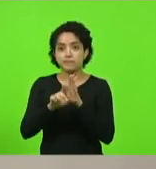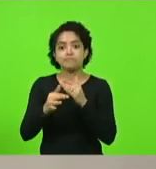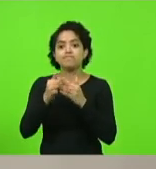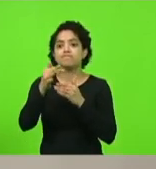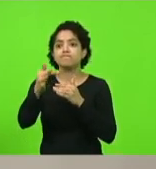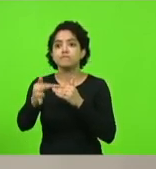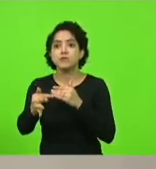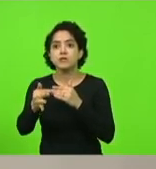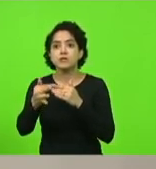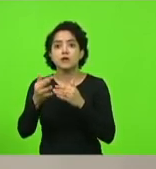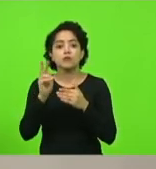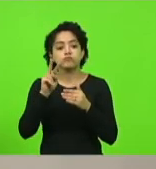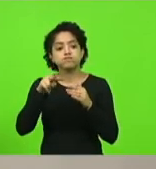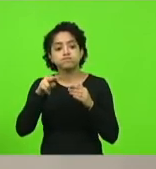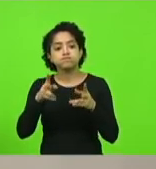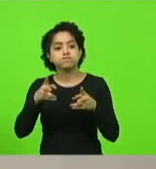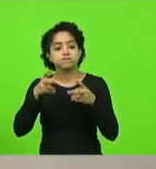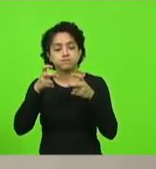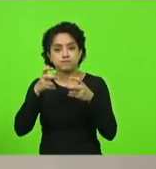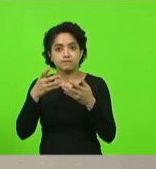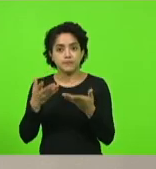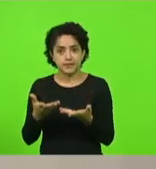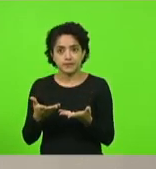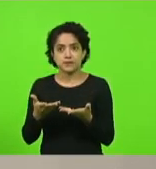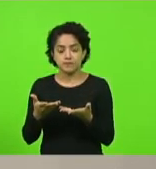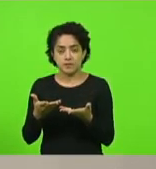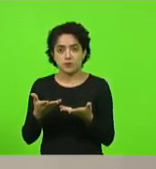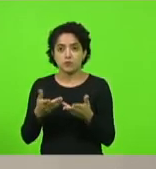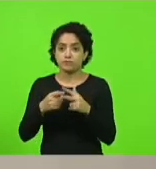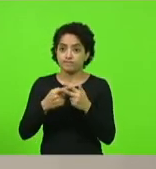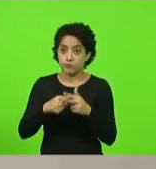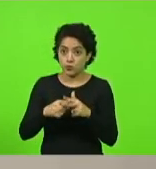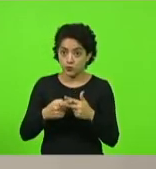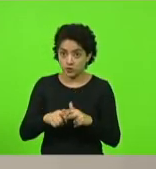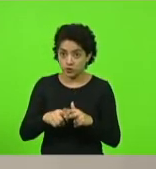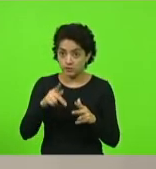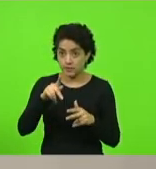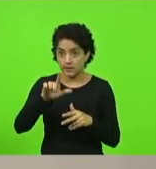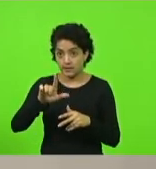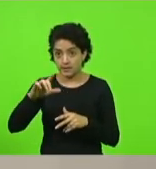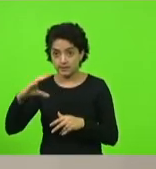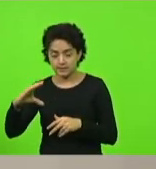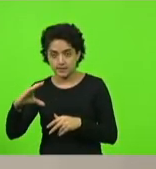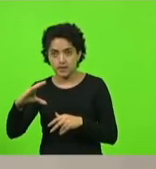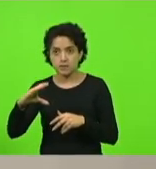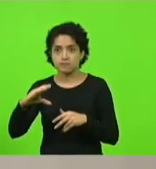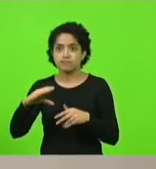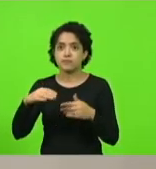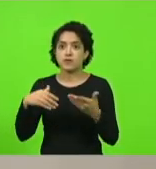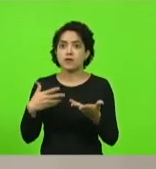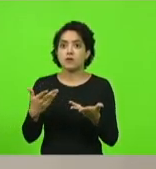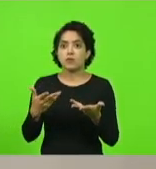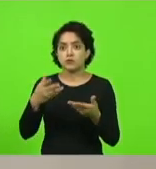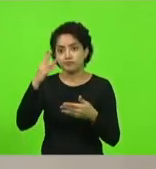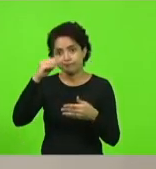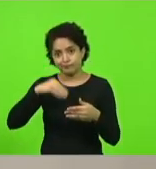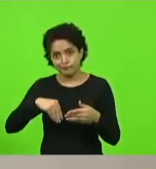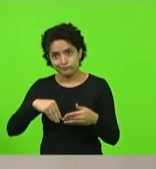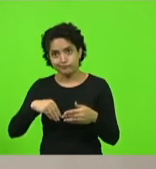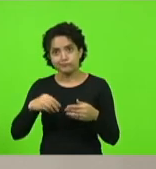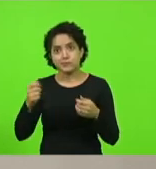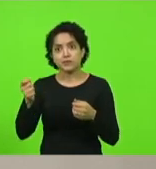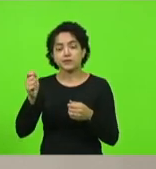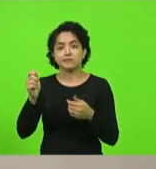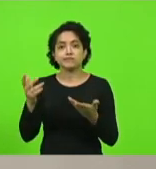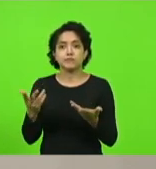situação e que, se não corrigida através desse PLC, acaba desestimulando e desvalorizando ainda mais a carreira